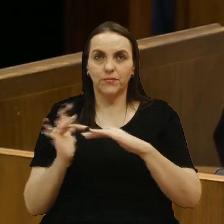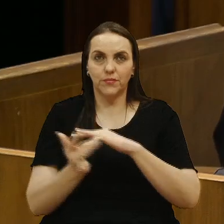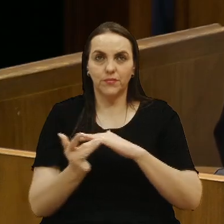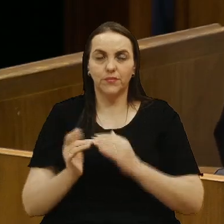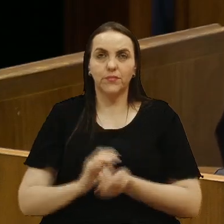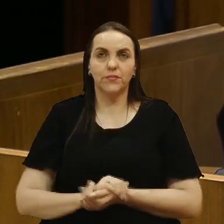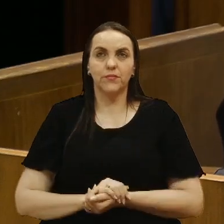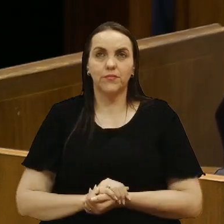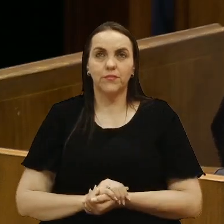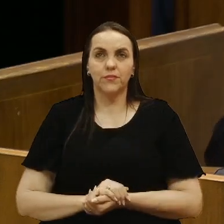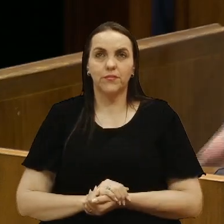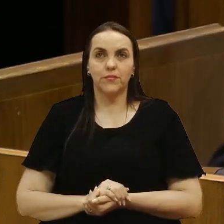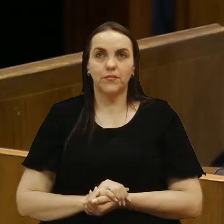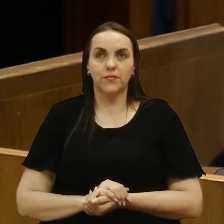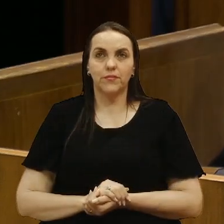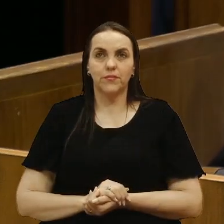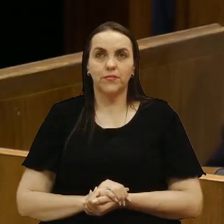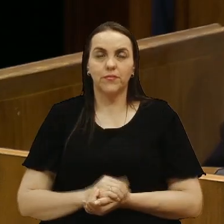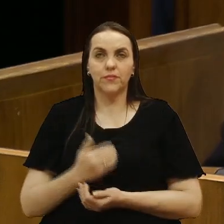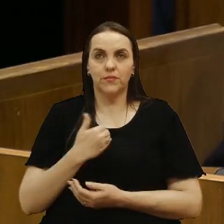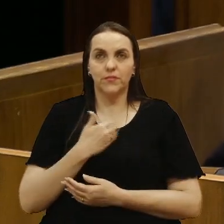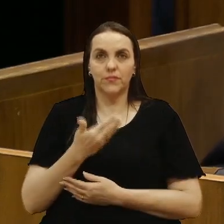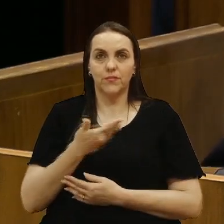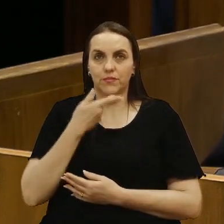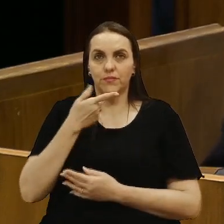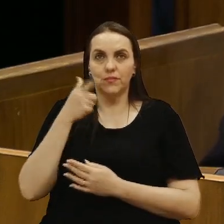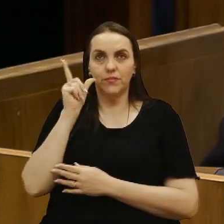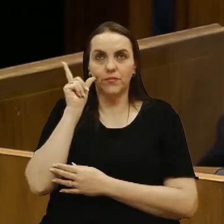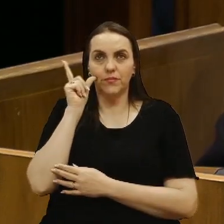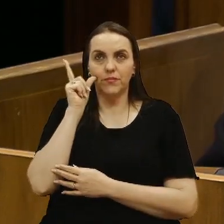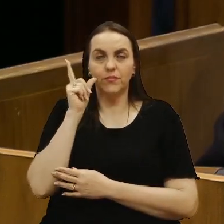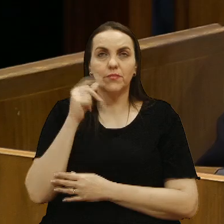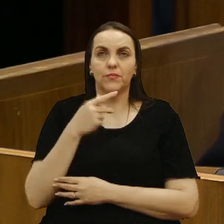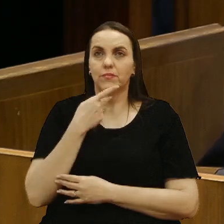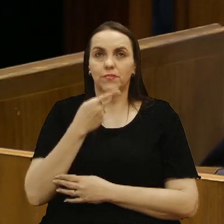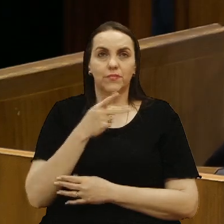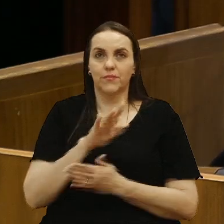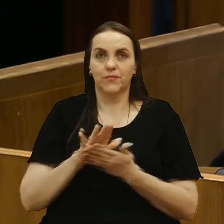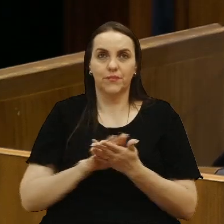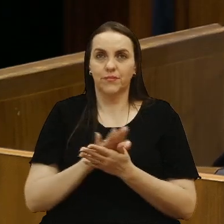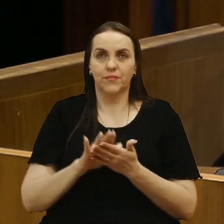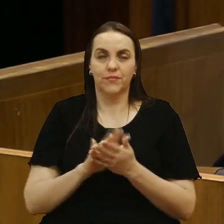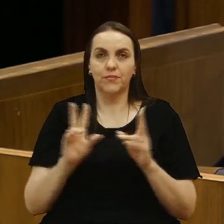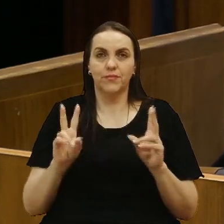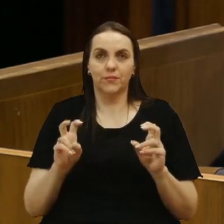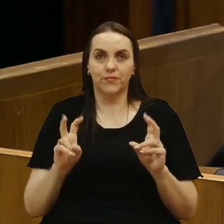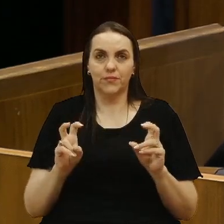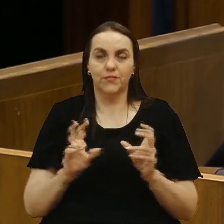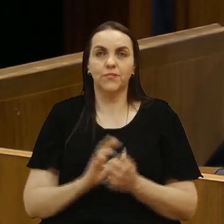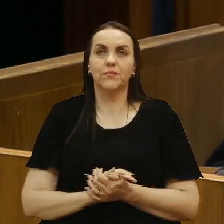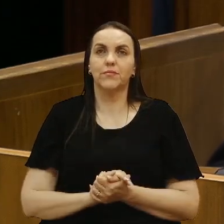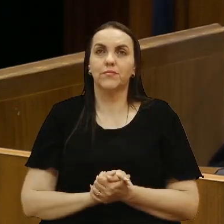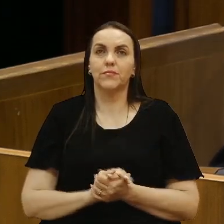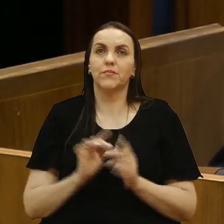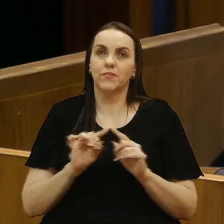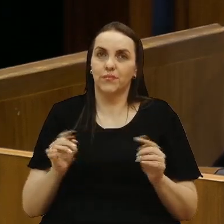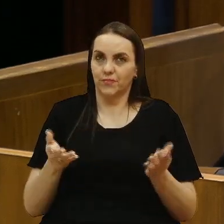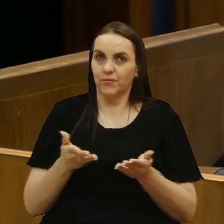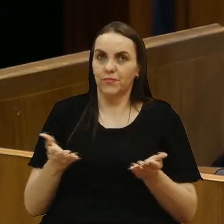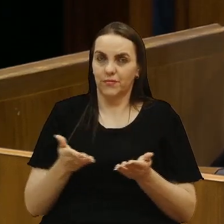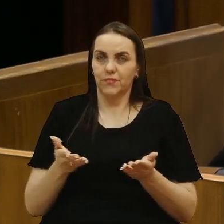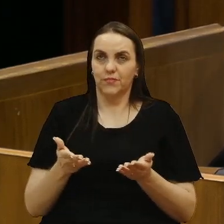sociais. Eu disse ontem que não ia me manifestar sobre esse assunto, mas